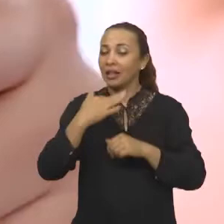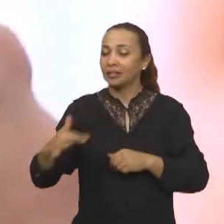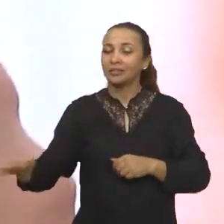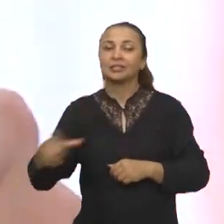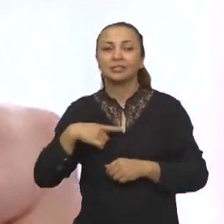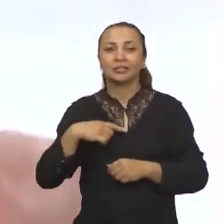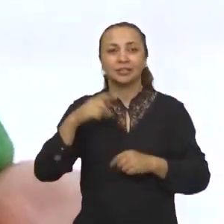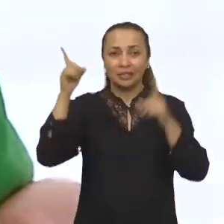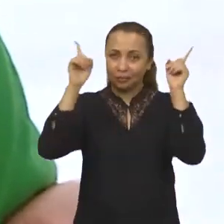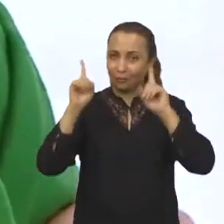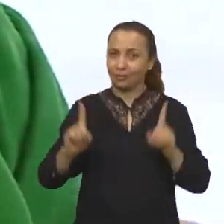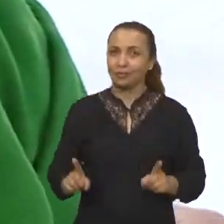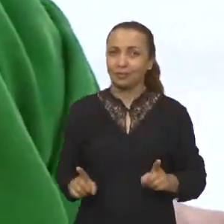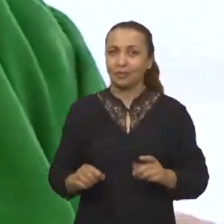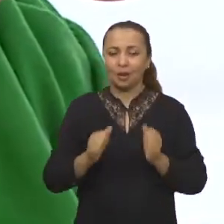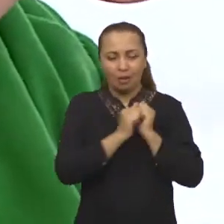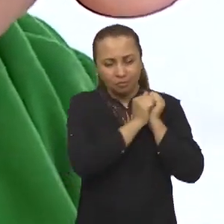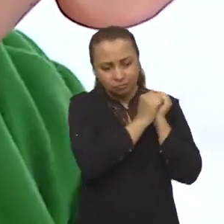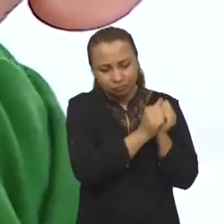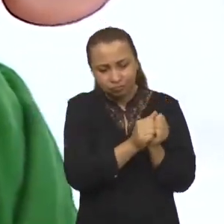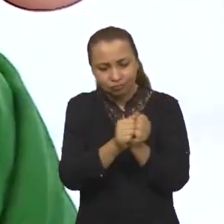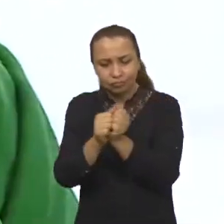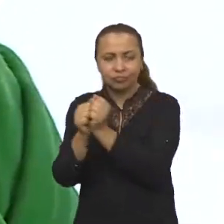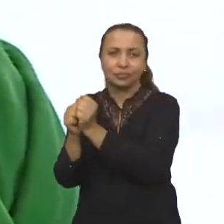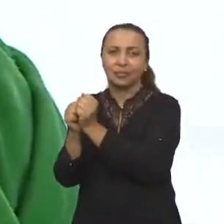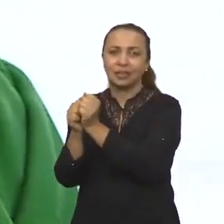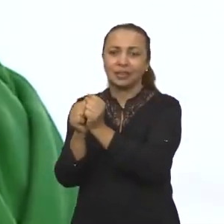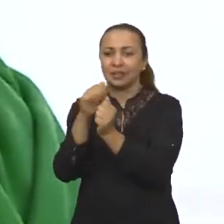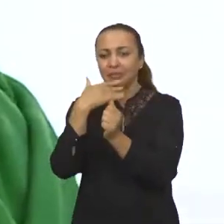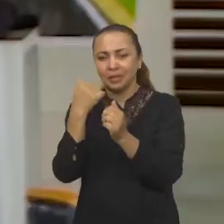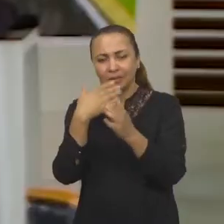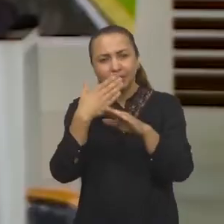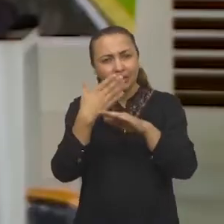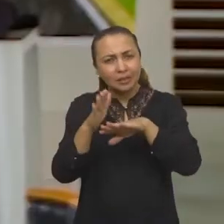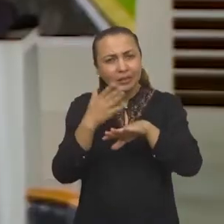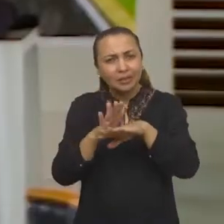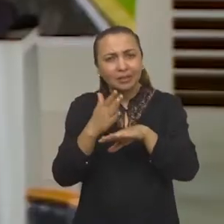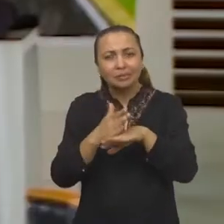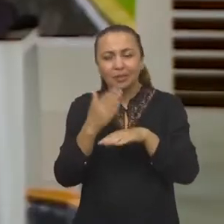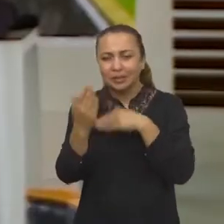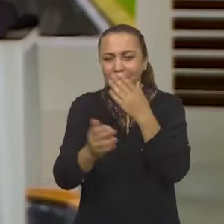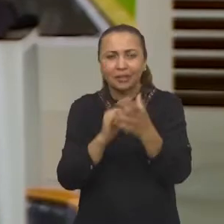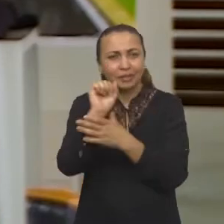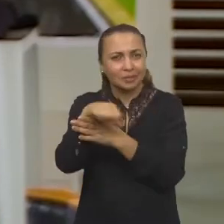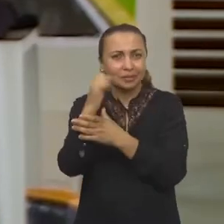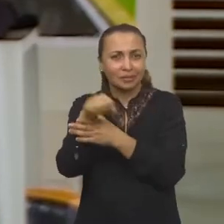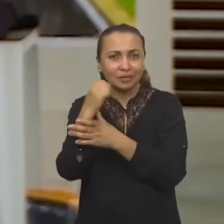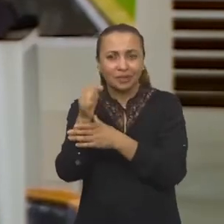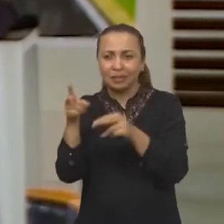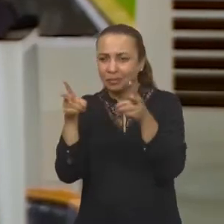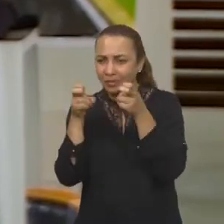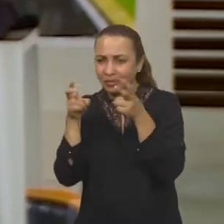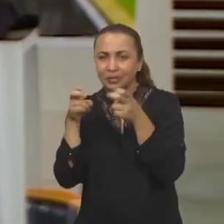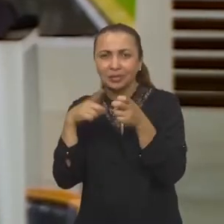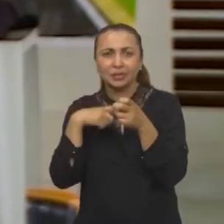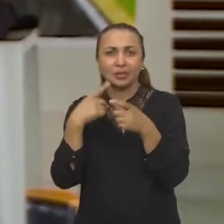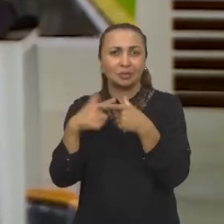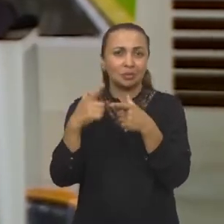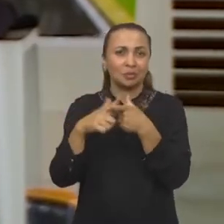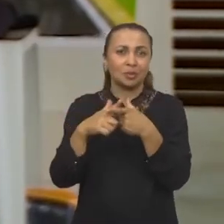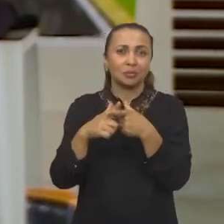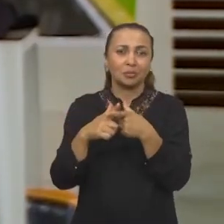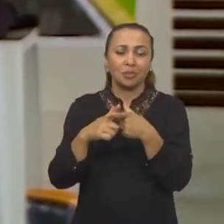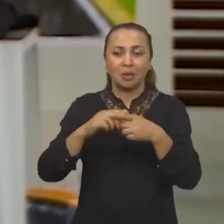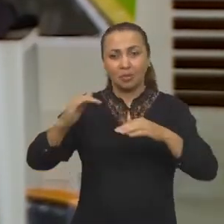que têm deficiência. Se você começa a acompanhar na reabilitação uma criança a partir de 6 meses e você já consegue detectar que ela